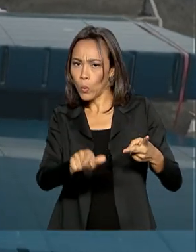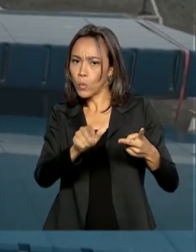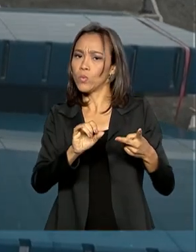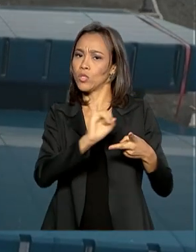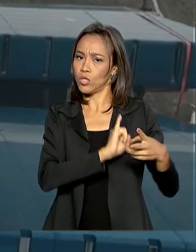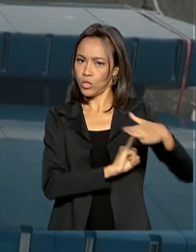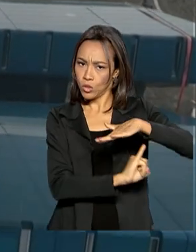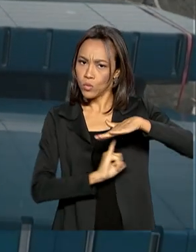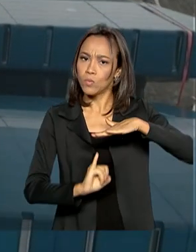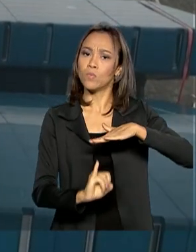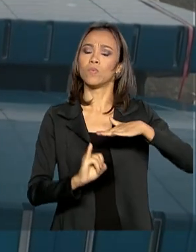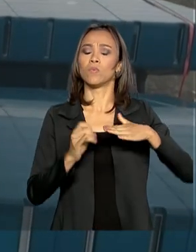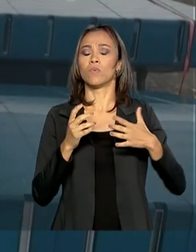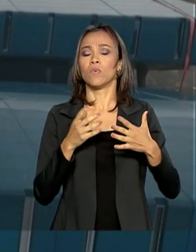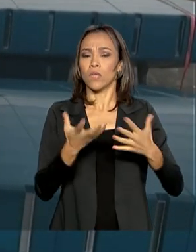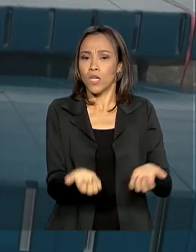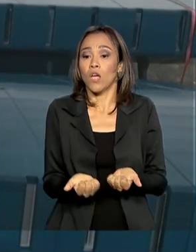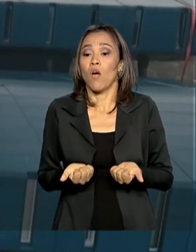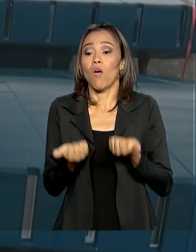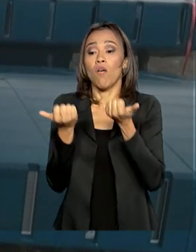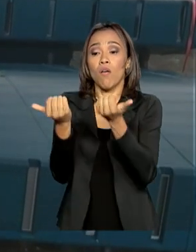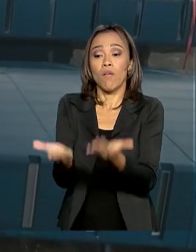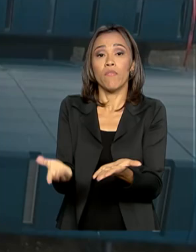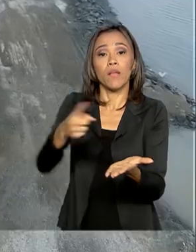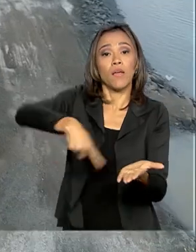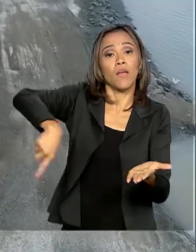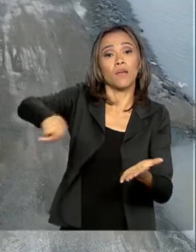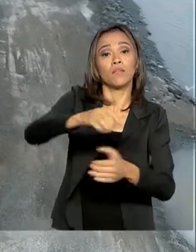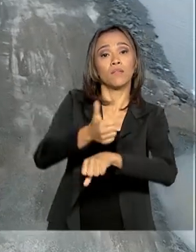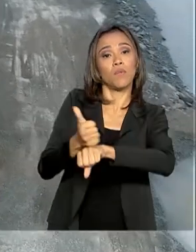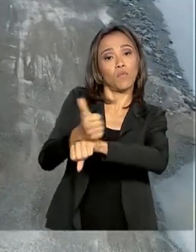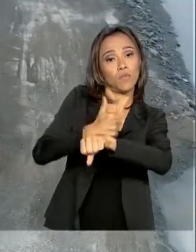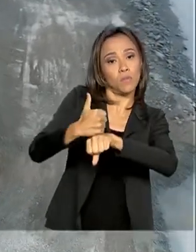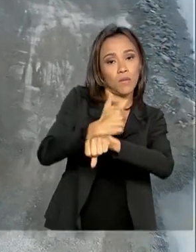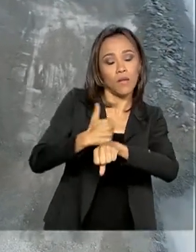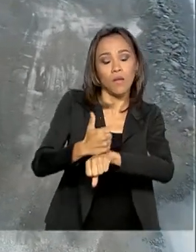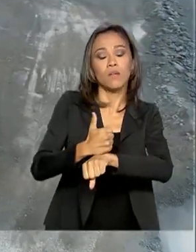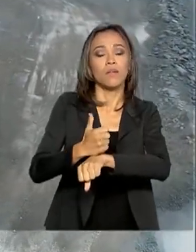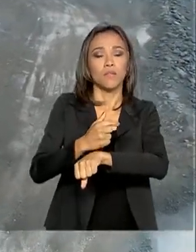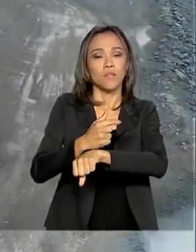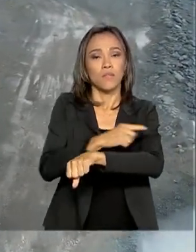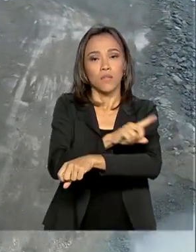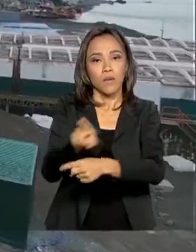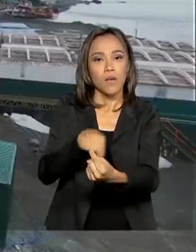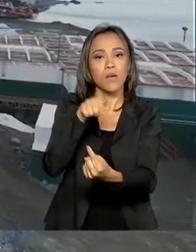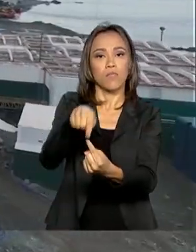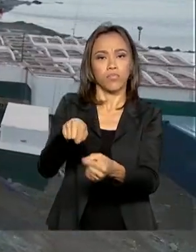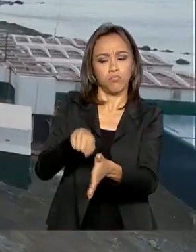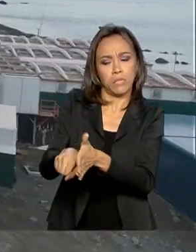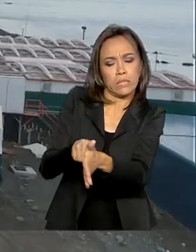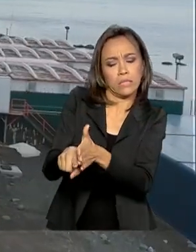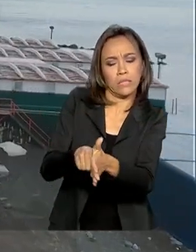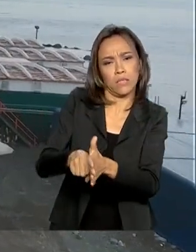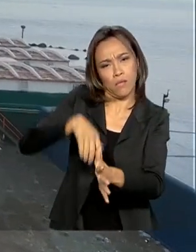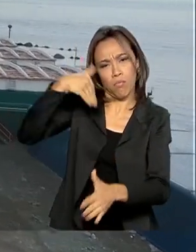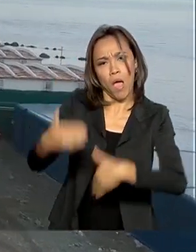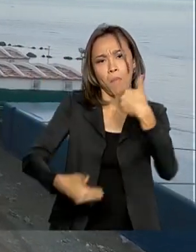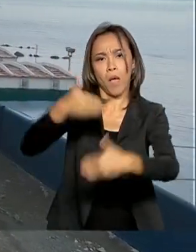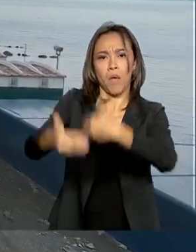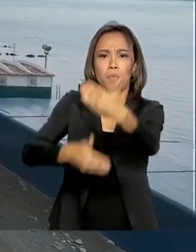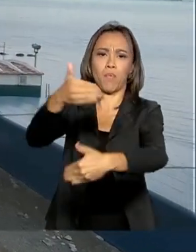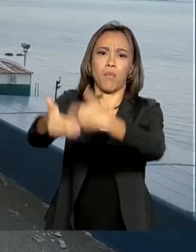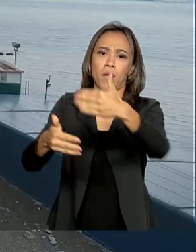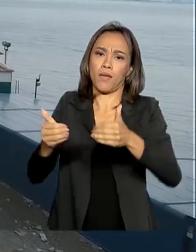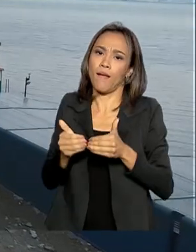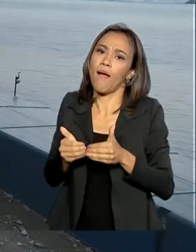que fornecem gente especializada, capacitada para desenvolver e fazer com que o nosso país avance cada vez mais.